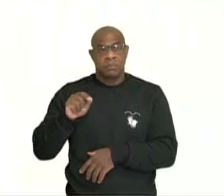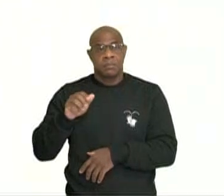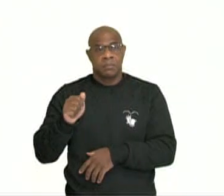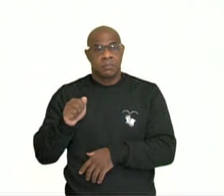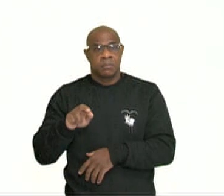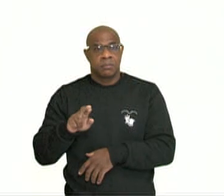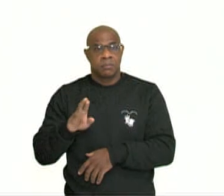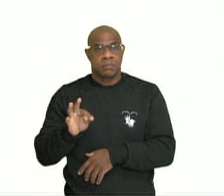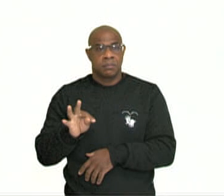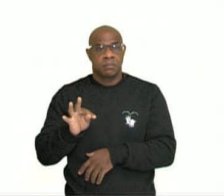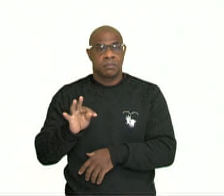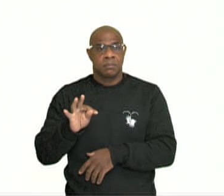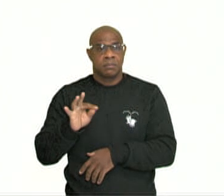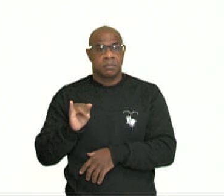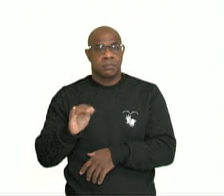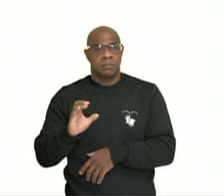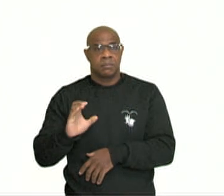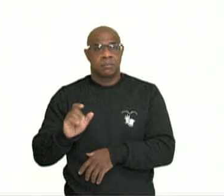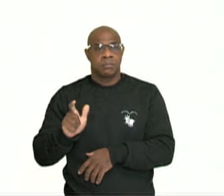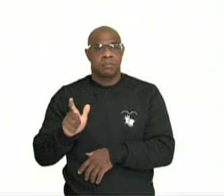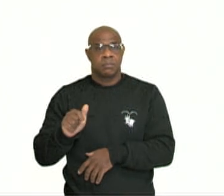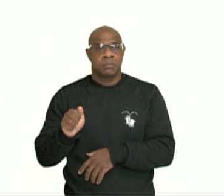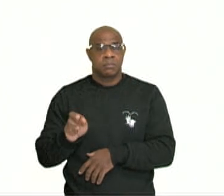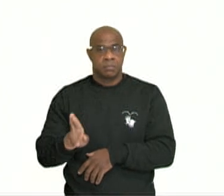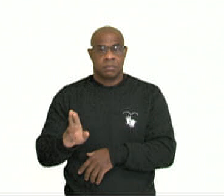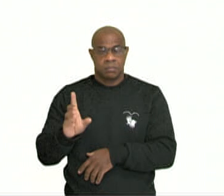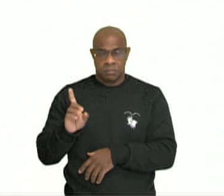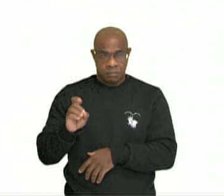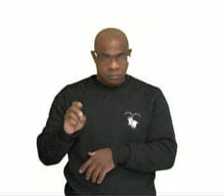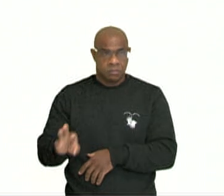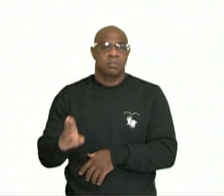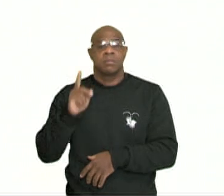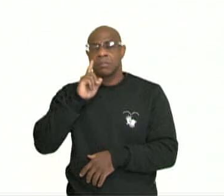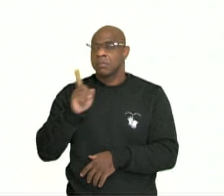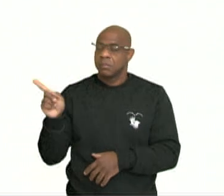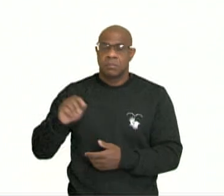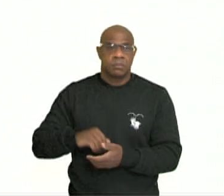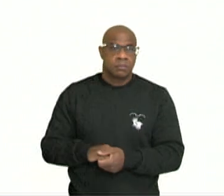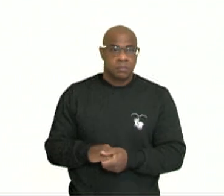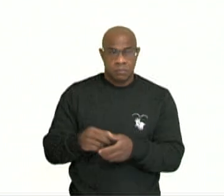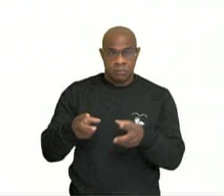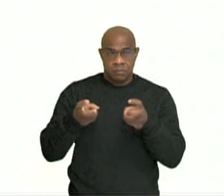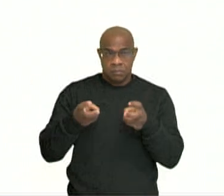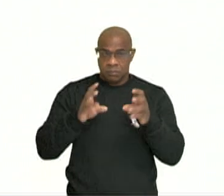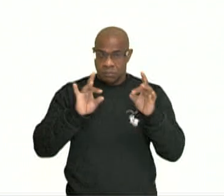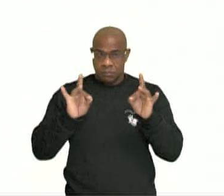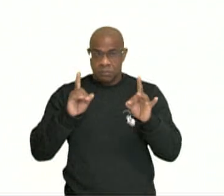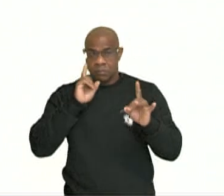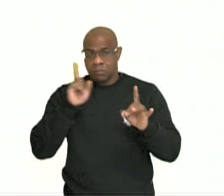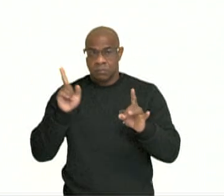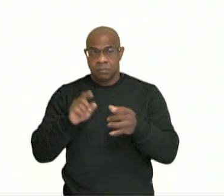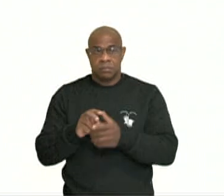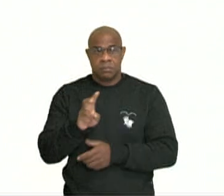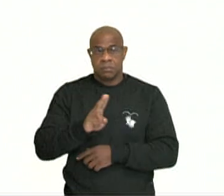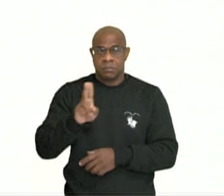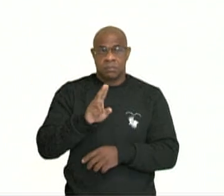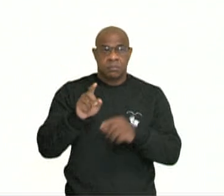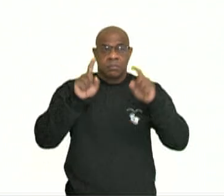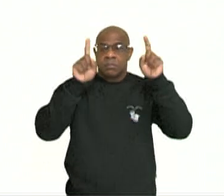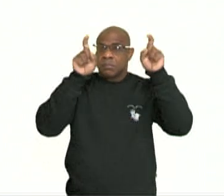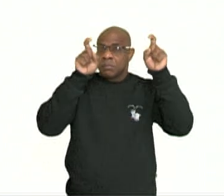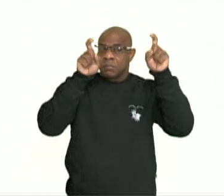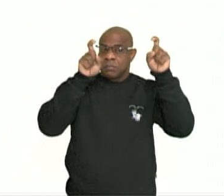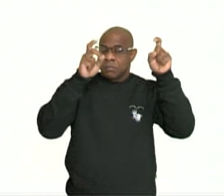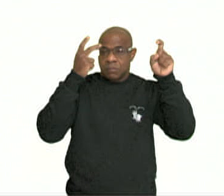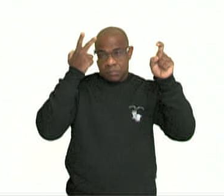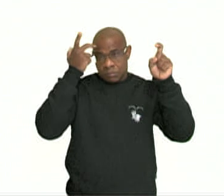Quero chamar a atenção tua também para um detalhe. Observe que nesse trecho eu usei aspas